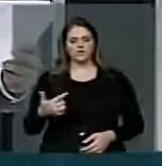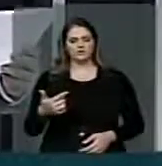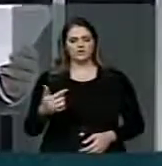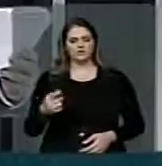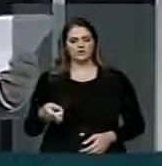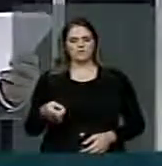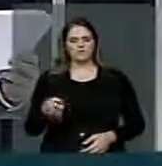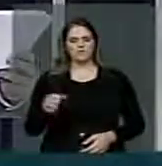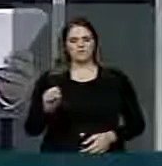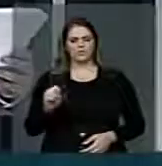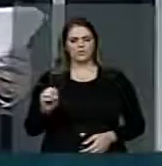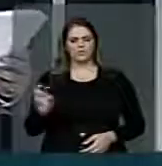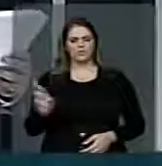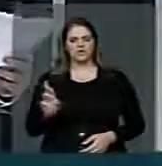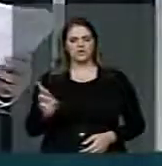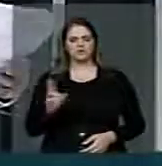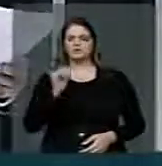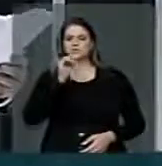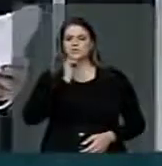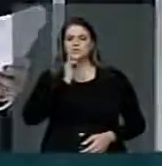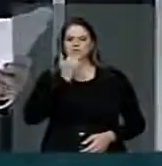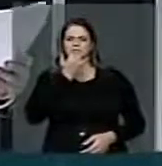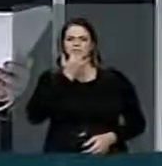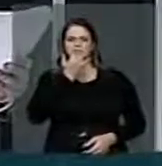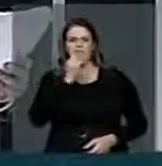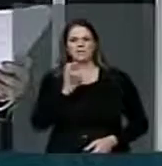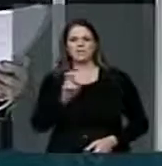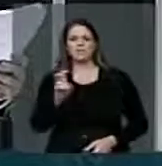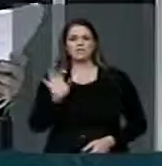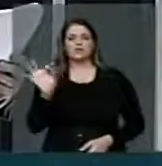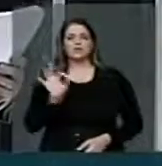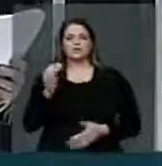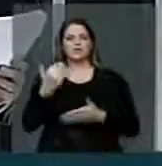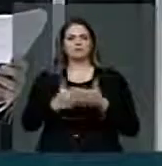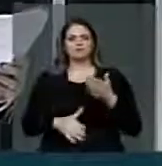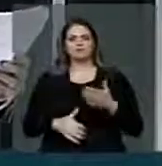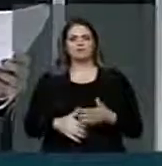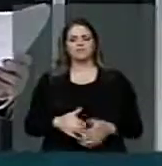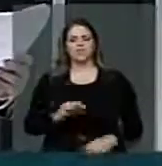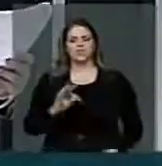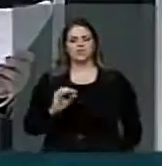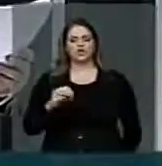R$92.280, uma economia de 55%. Um tomógrafo chegou a ser